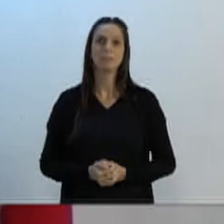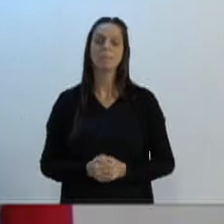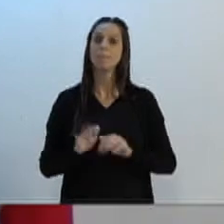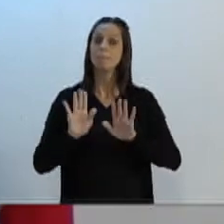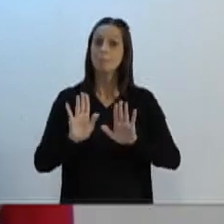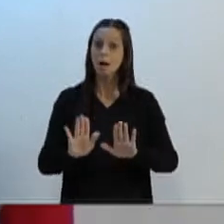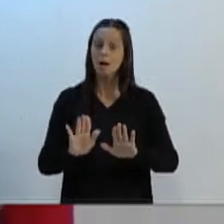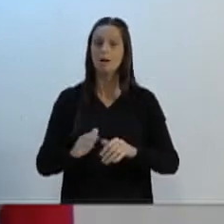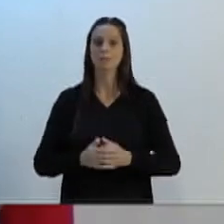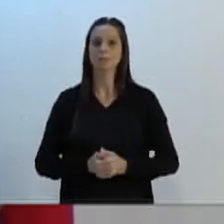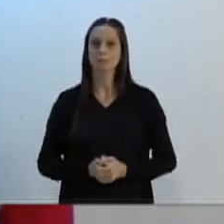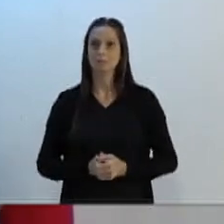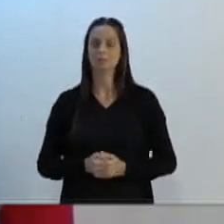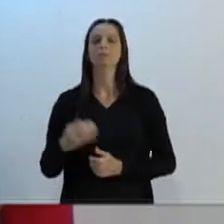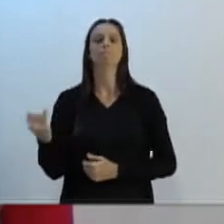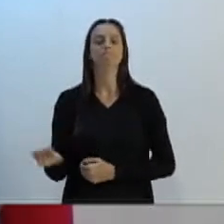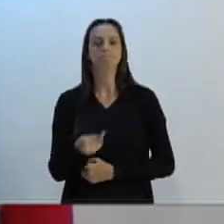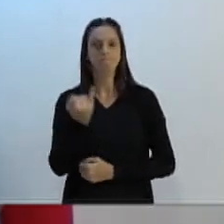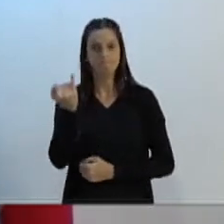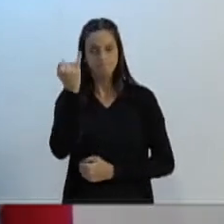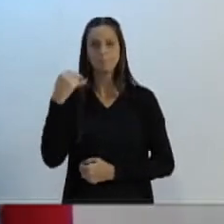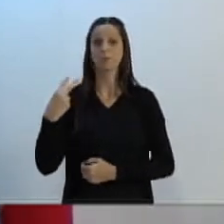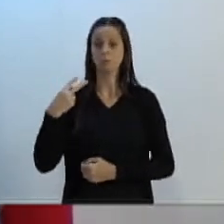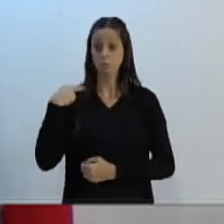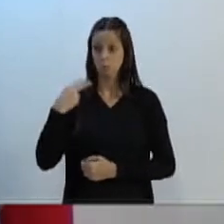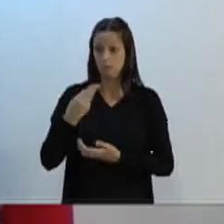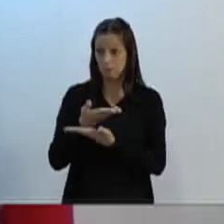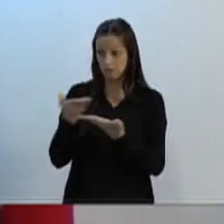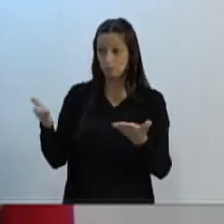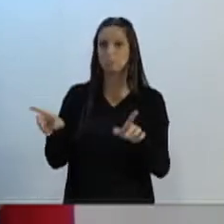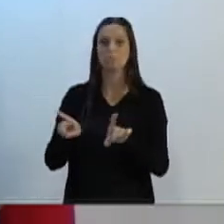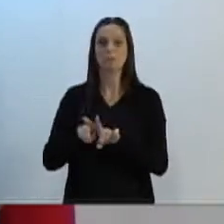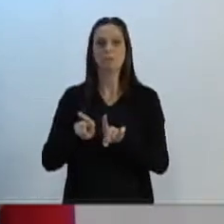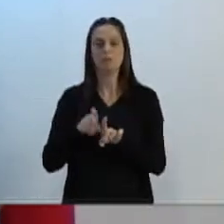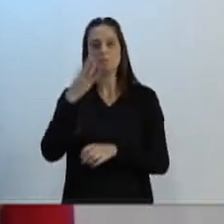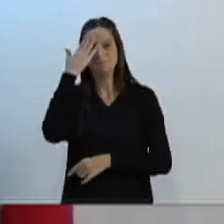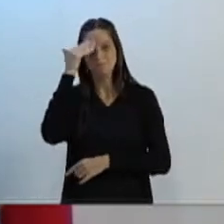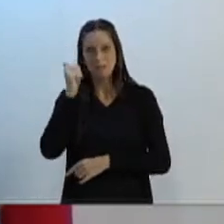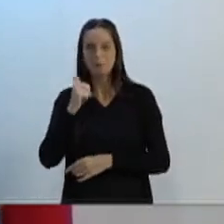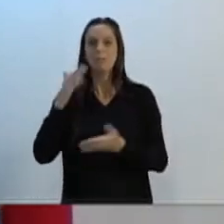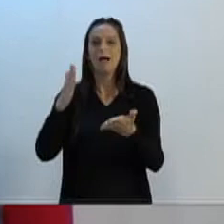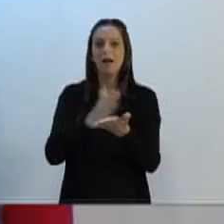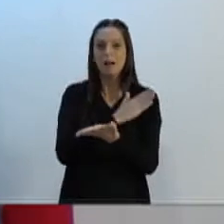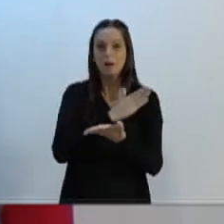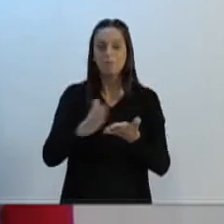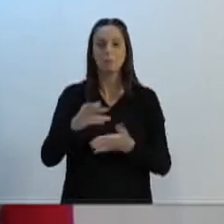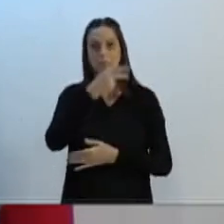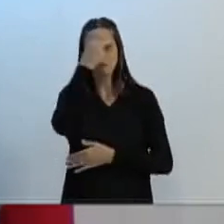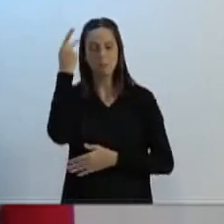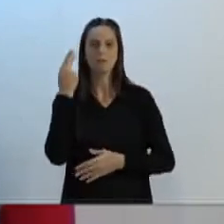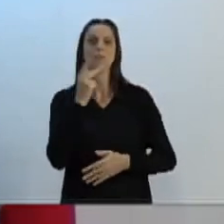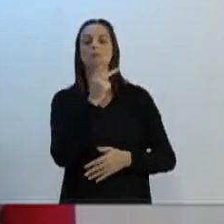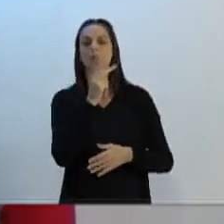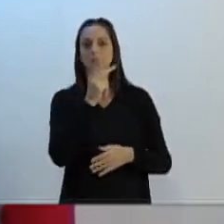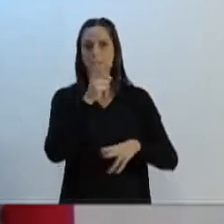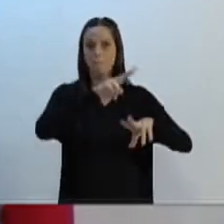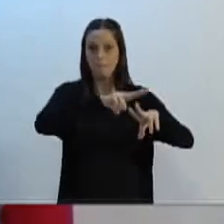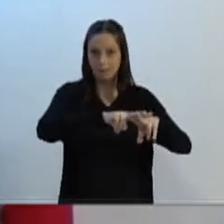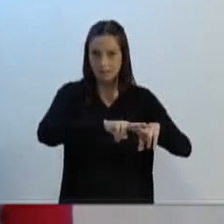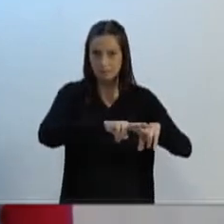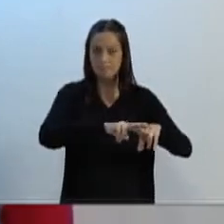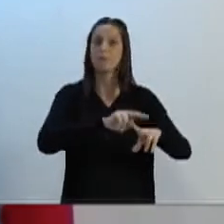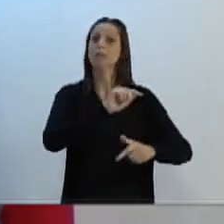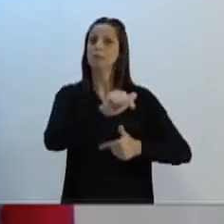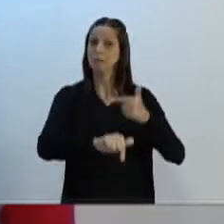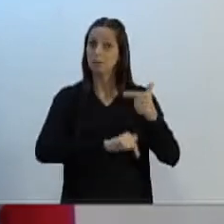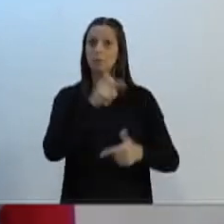Mas é importante que os vereadores saibam que alguns apenados trabalham e recebem salário por esse